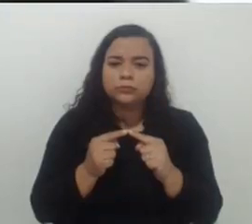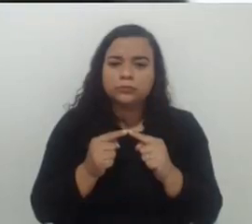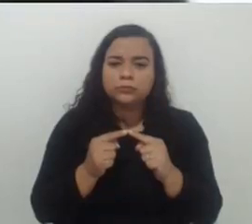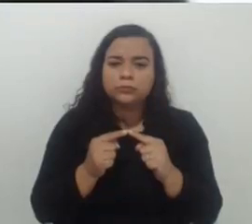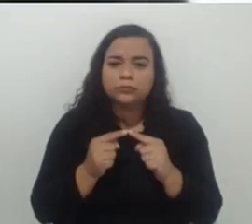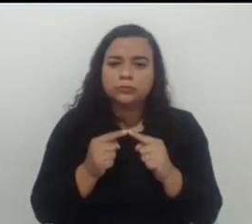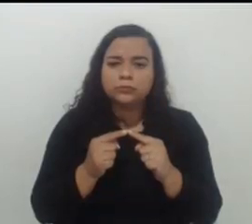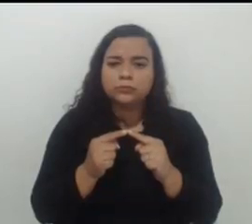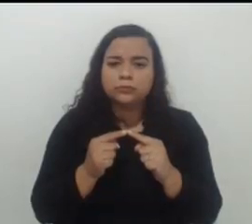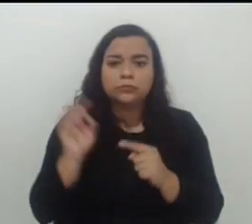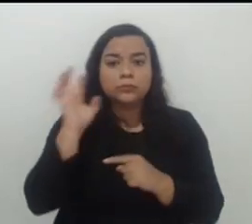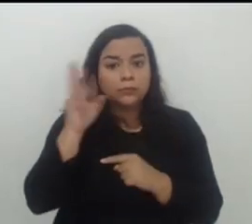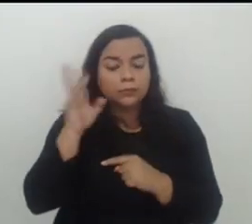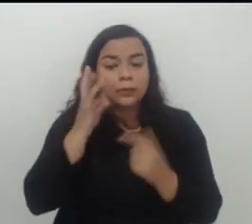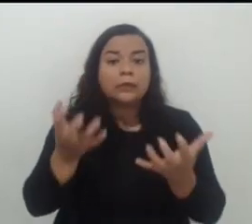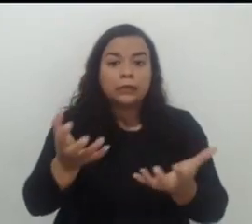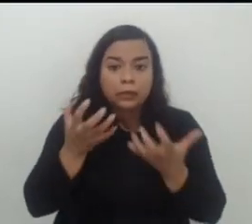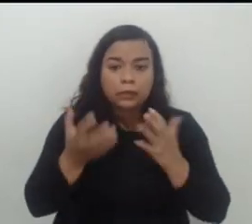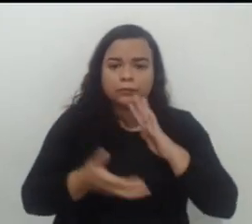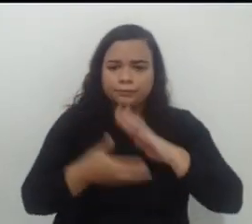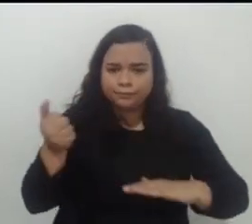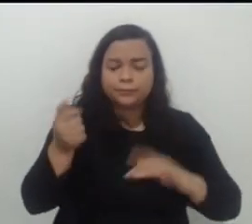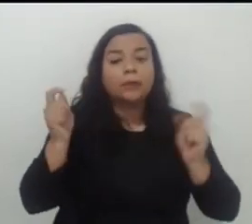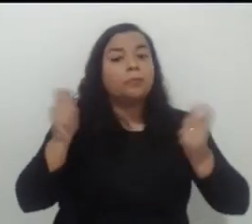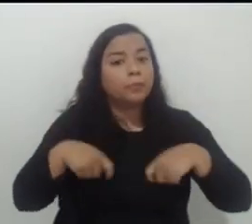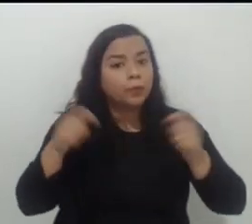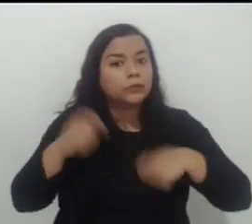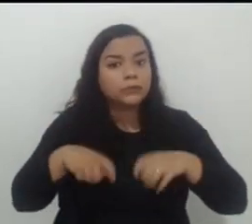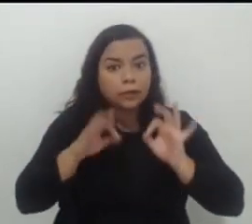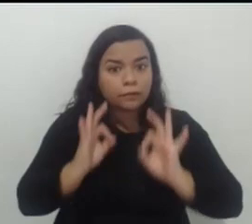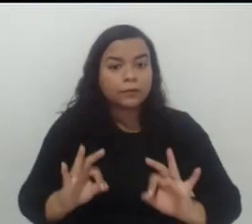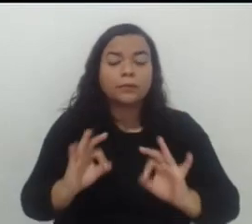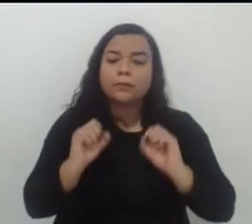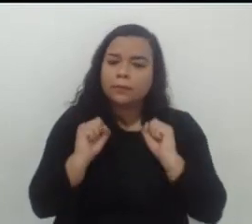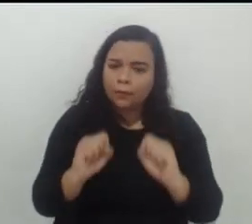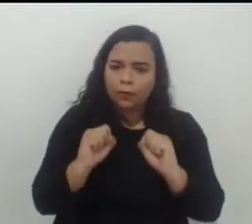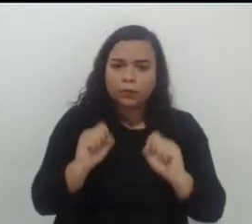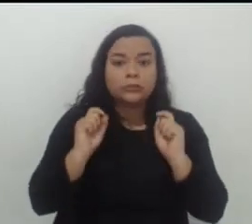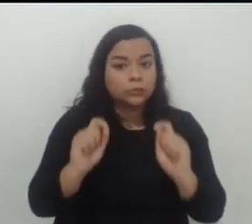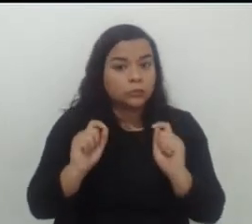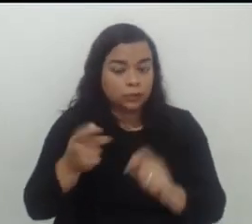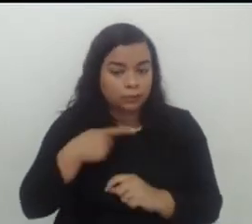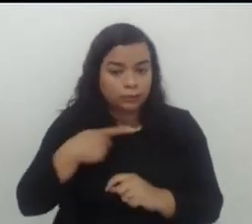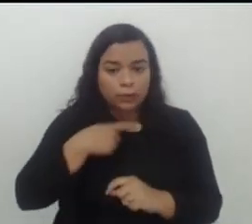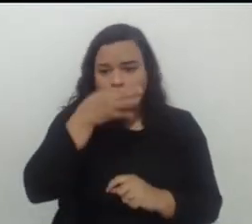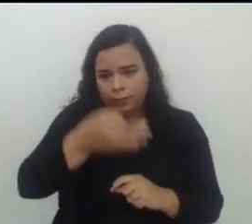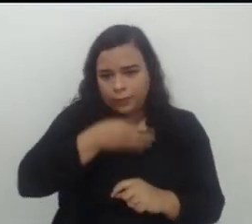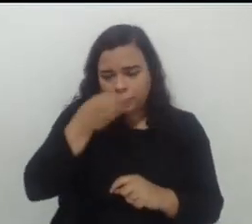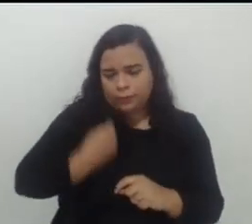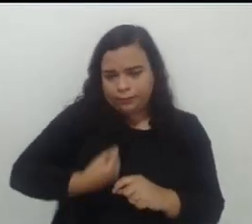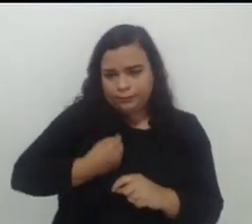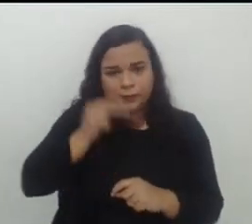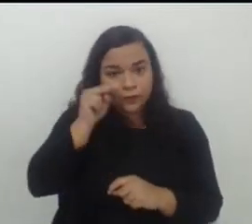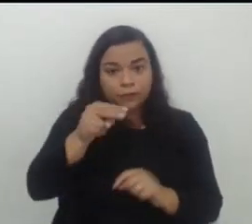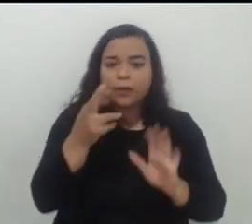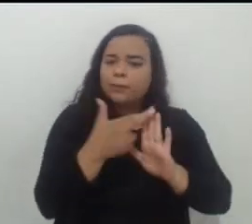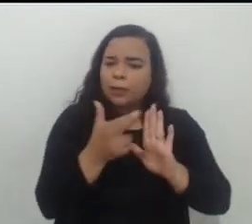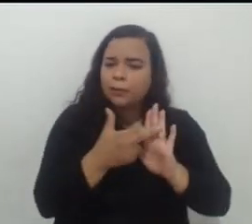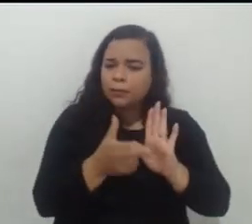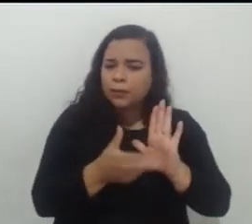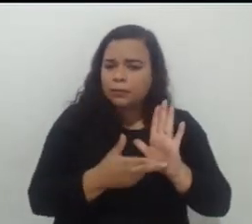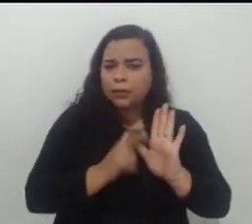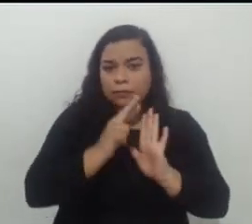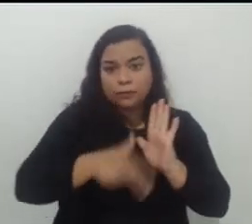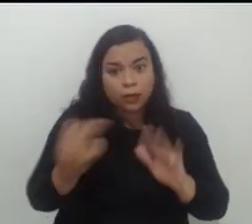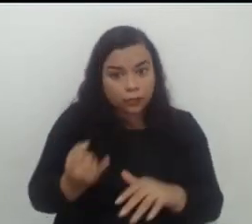cujo acórdão se pretende rescindir, é possível afirmar, a meu ver, a presença dos requisitos indispensáveis para